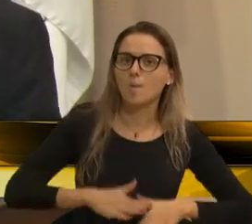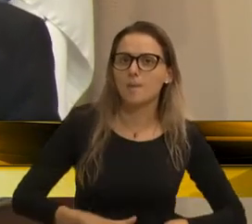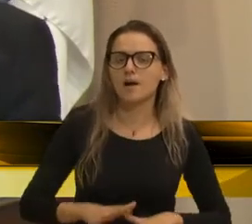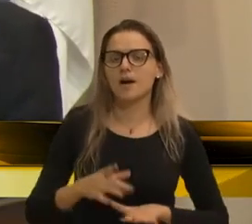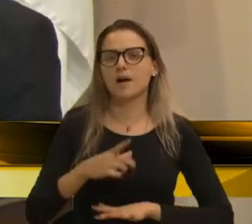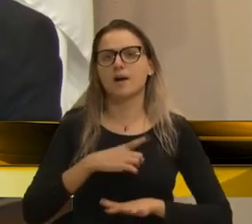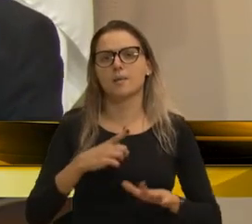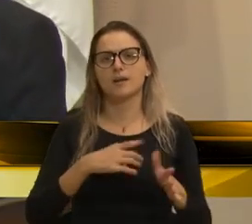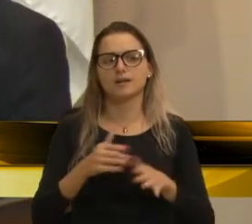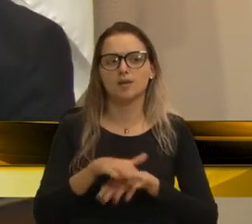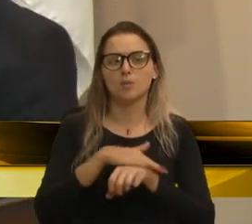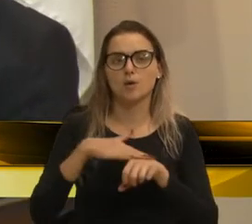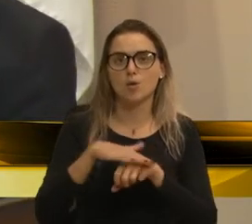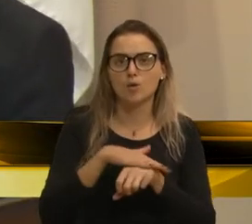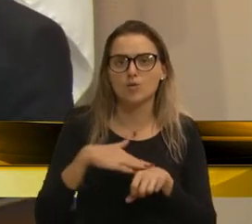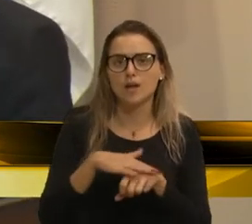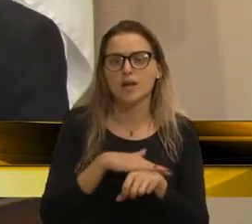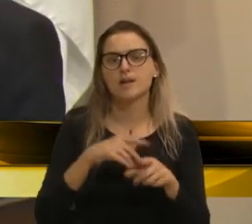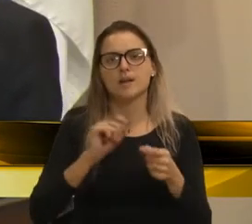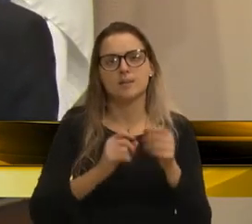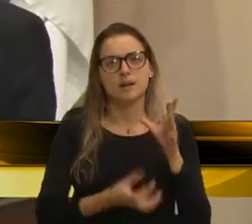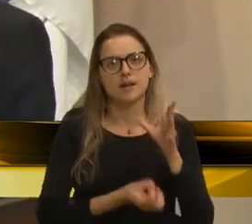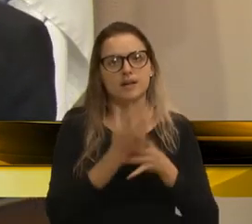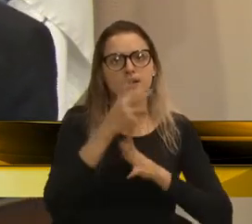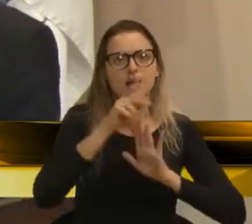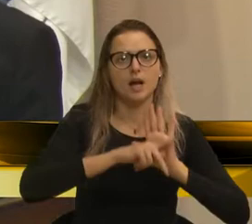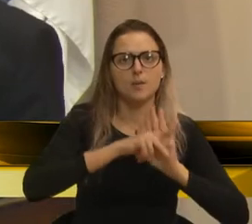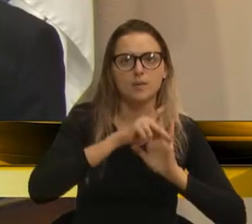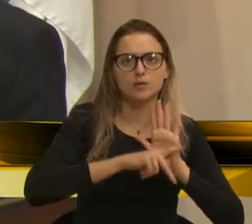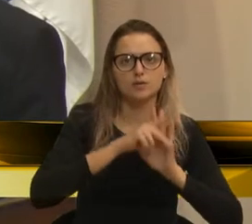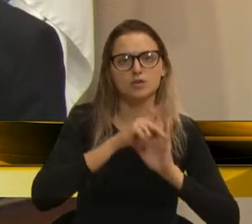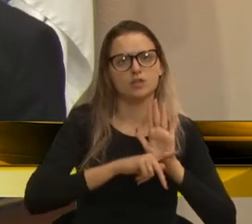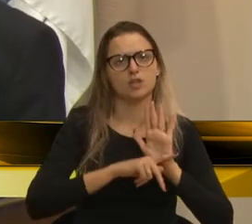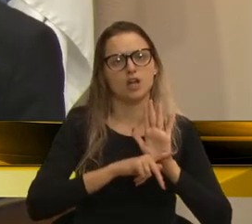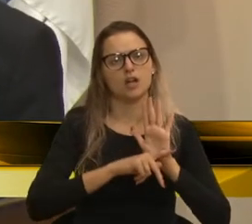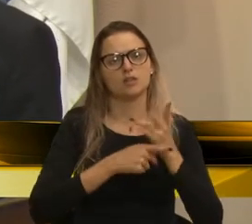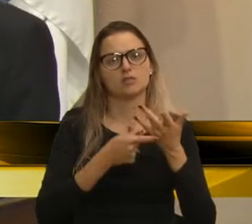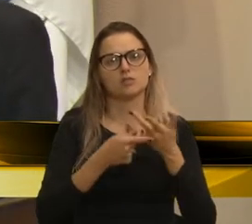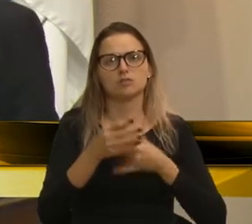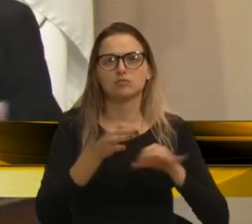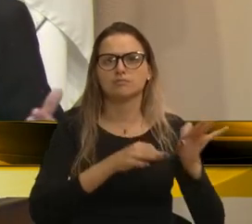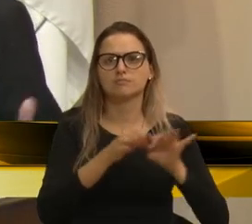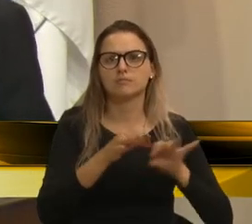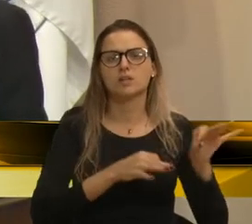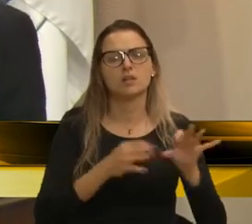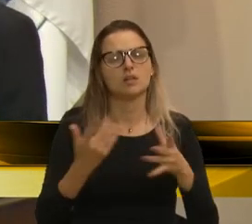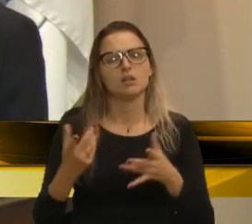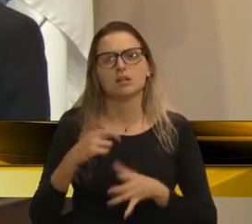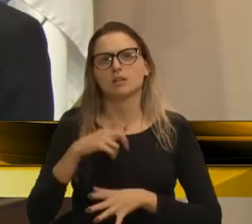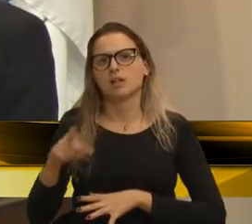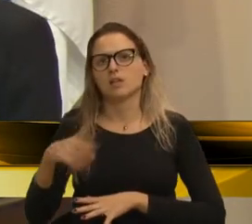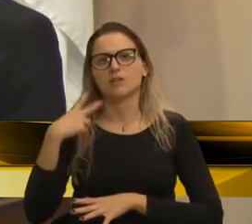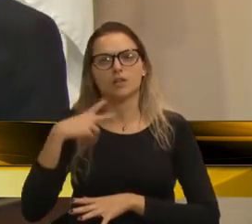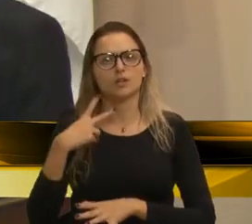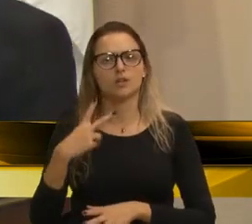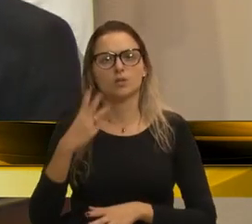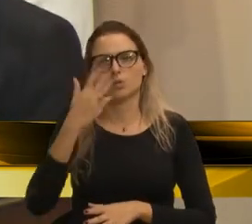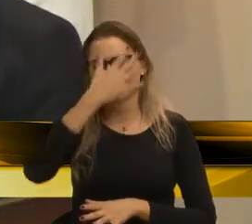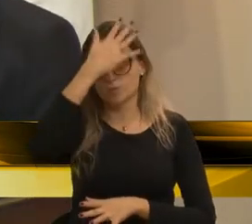dialogar, para poder encaminhar projetos para o bem da cidade. O vereador Felipe fez a mesma coisa como presidente, e tenho certeza que o vereador Cassina também